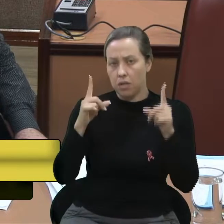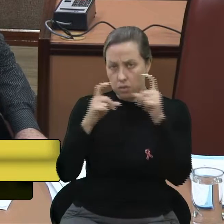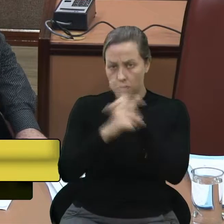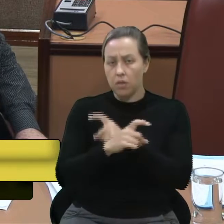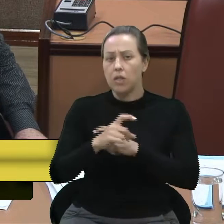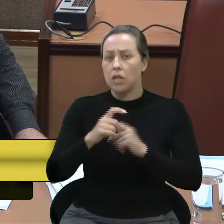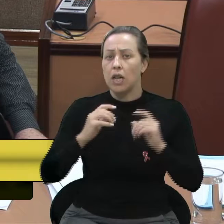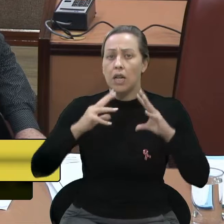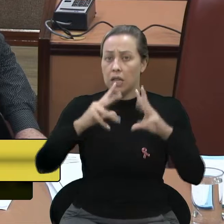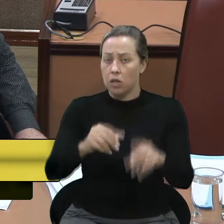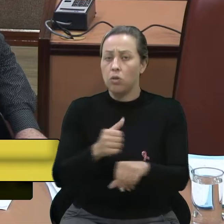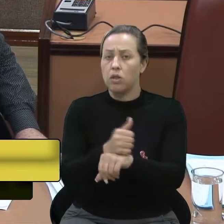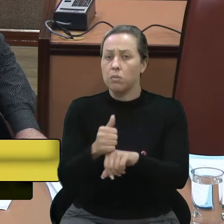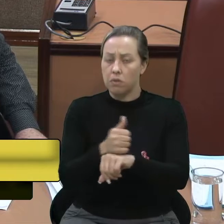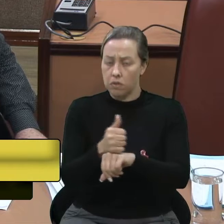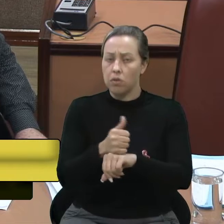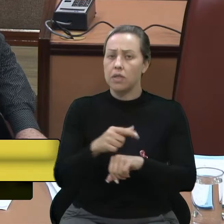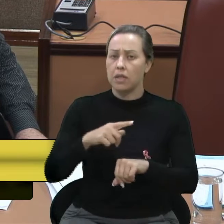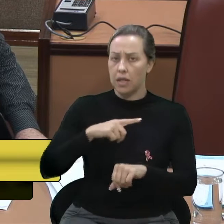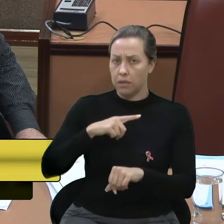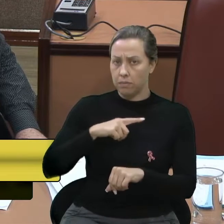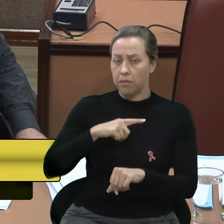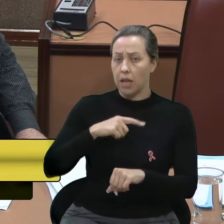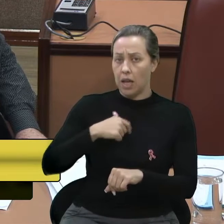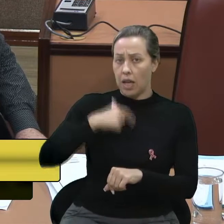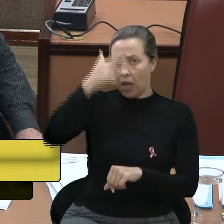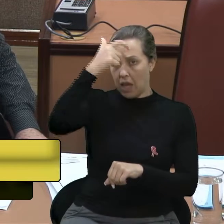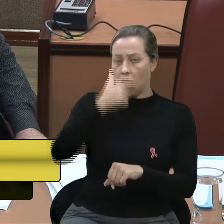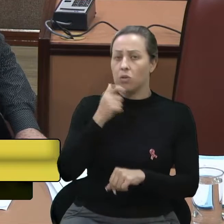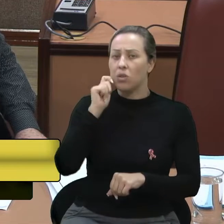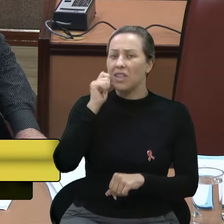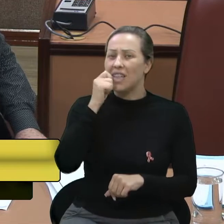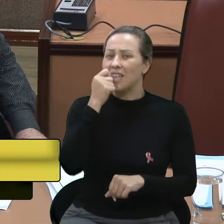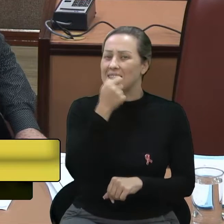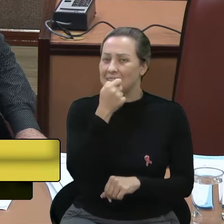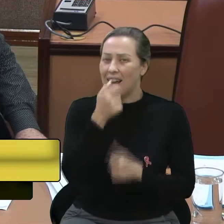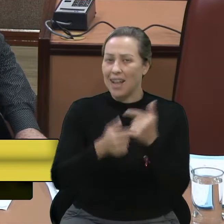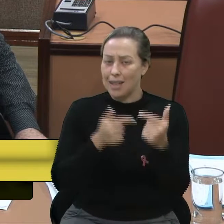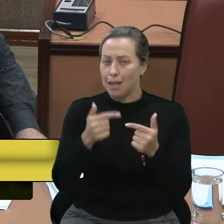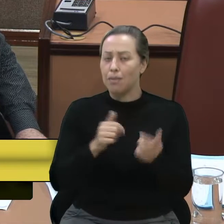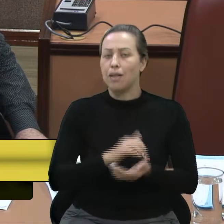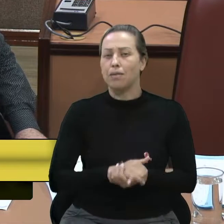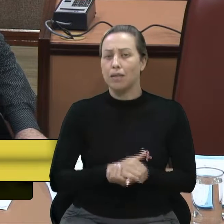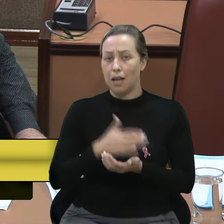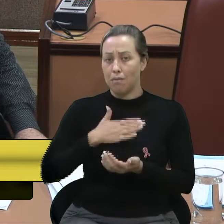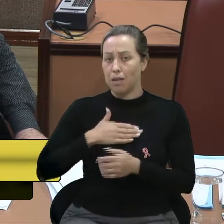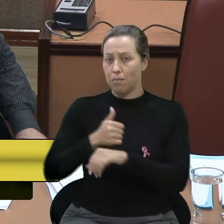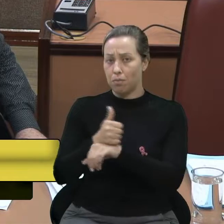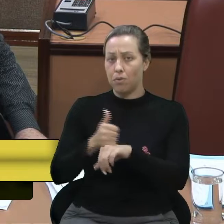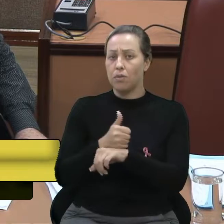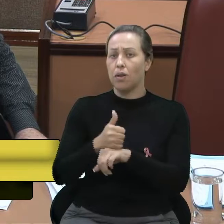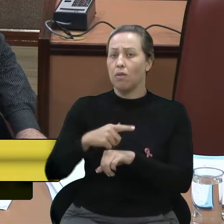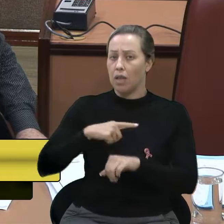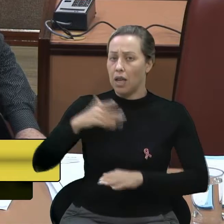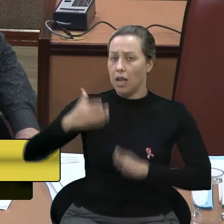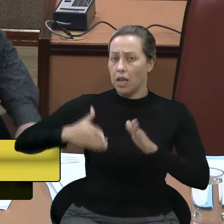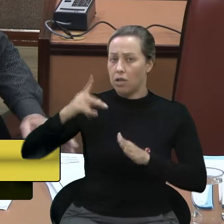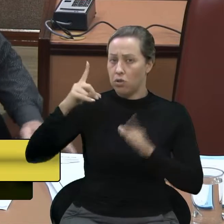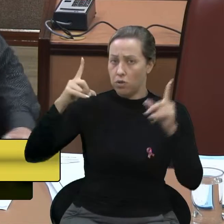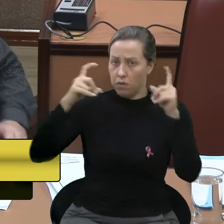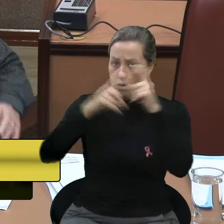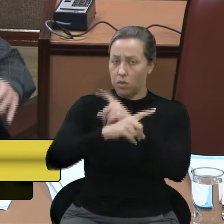que todas as profissões passam. Eu sou cirurgião dentista e a minha profissão passa por dificuldades